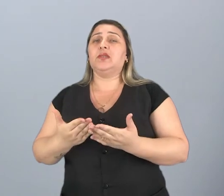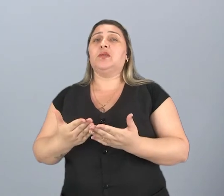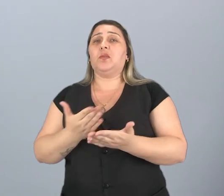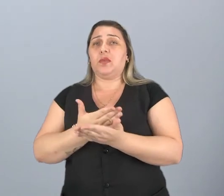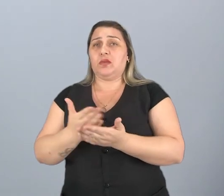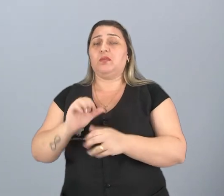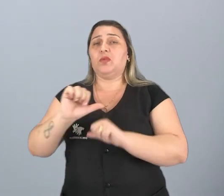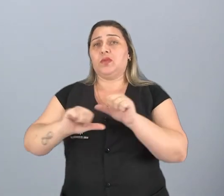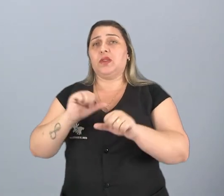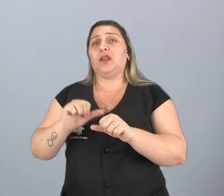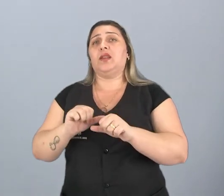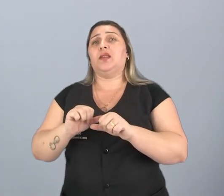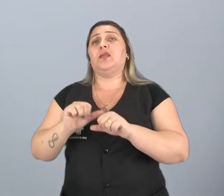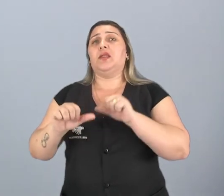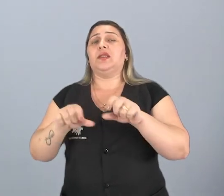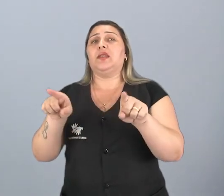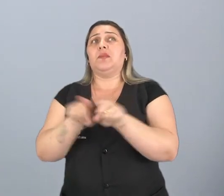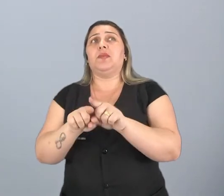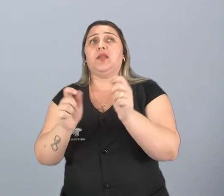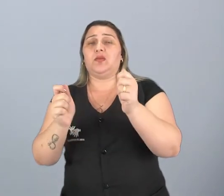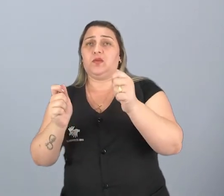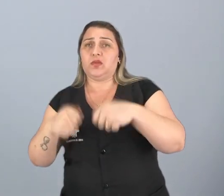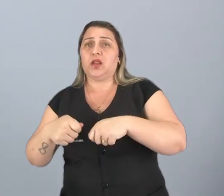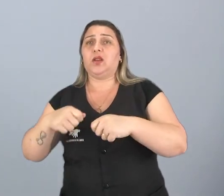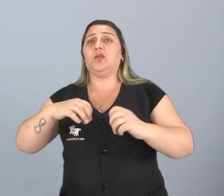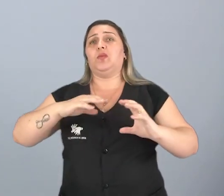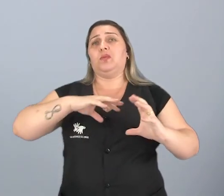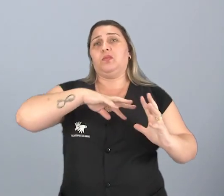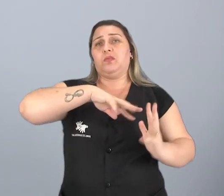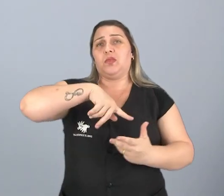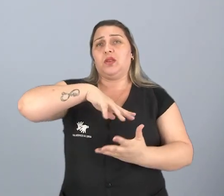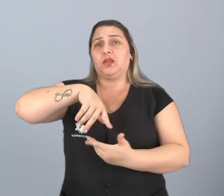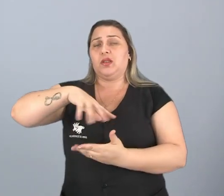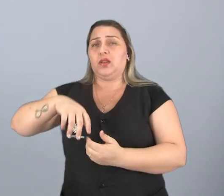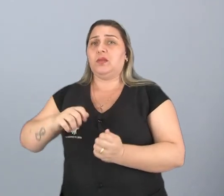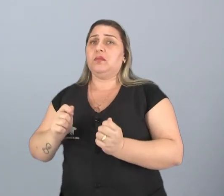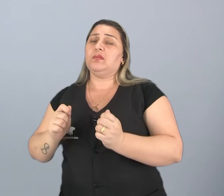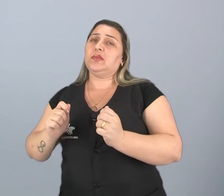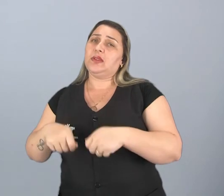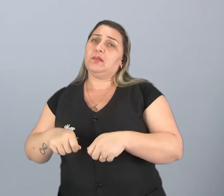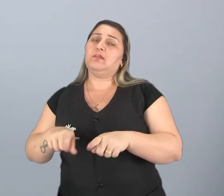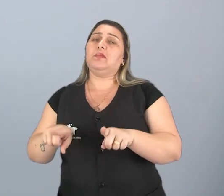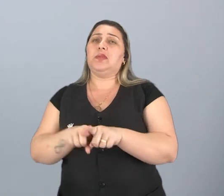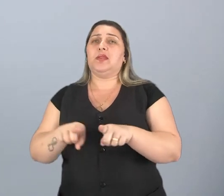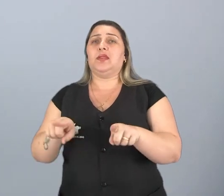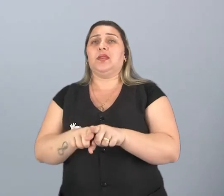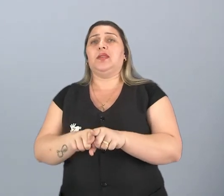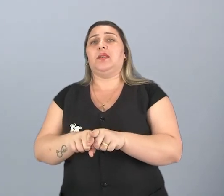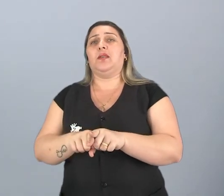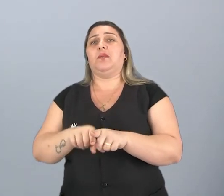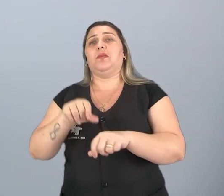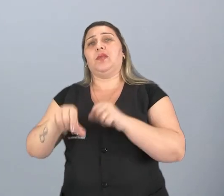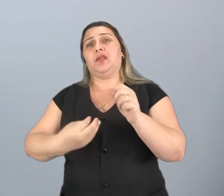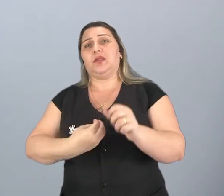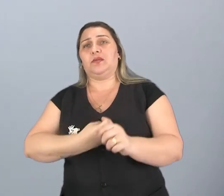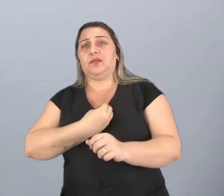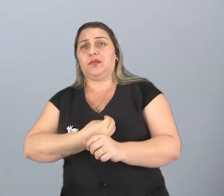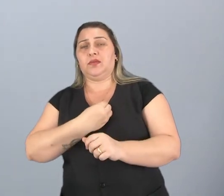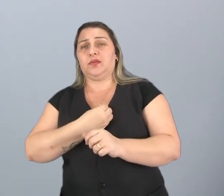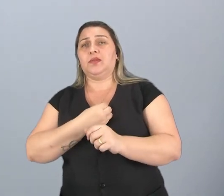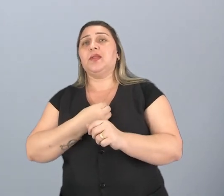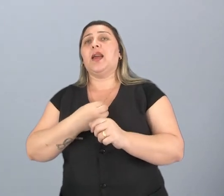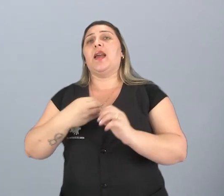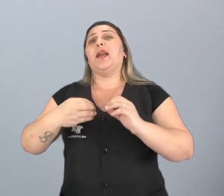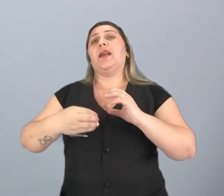mudaram, elas acabaram alterando as condições daquele planeta, o que possivelmente inviabiliza a existência de vida